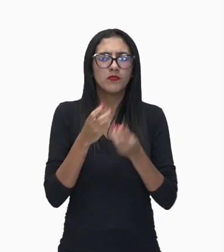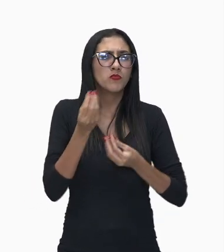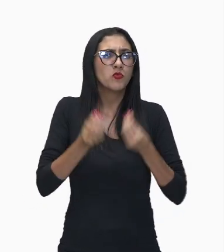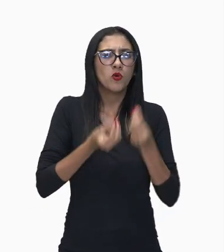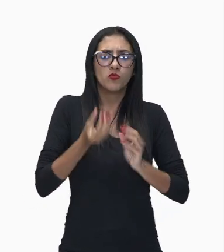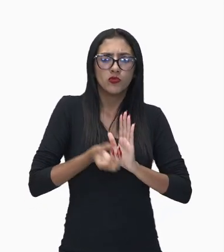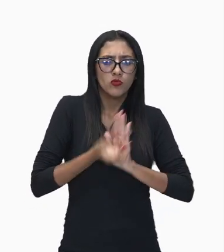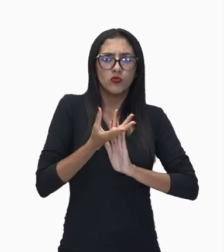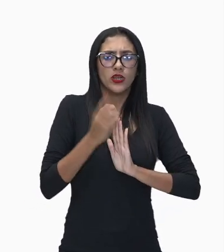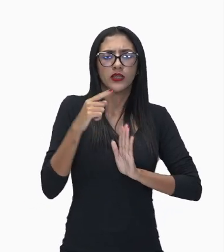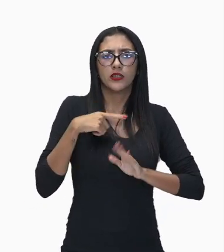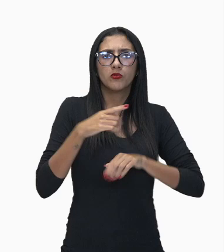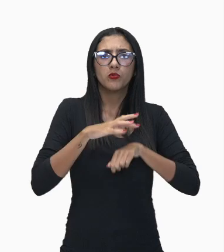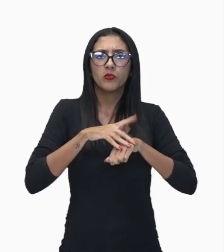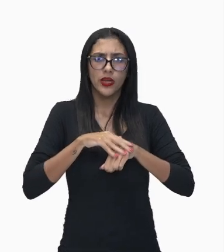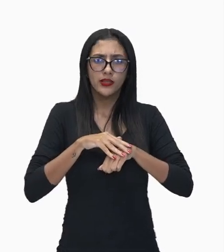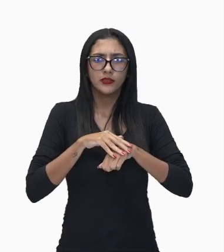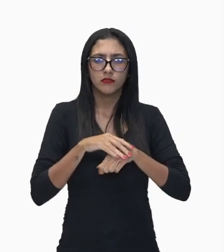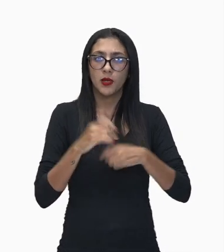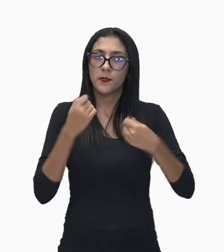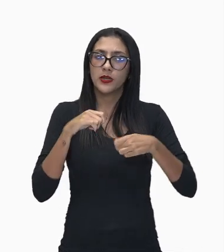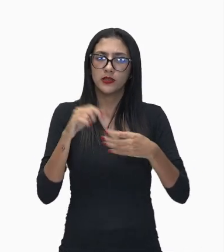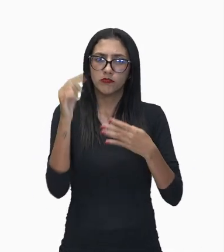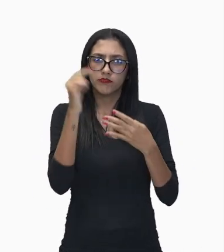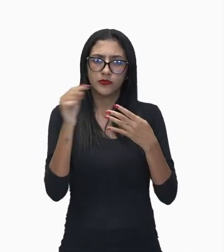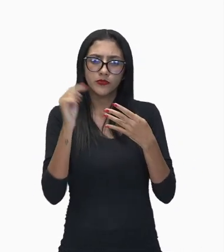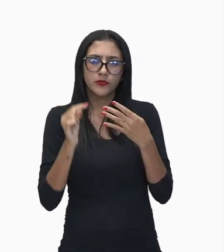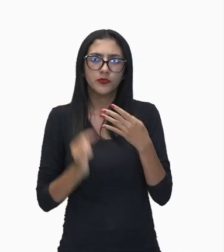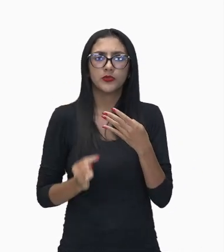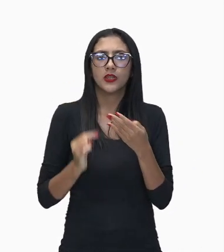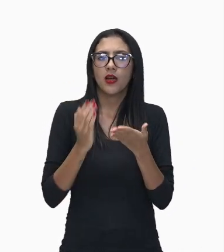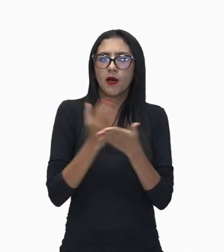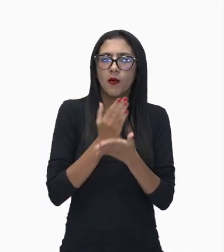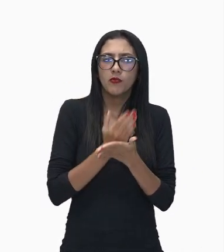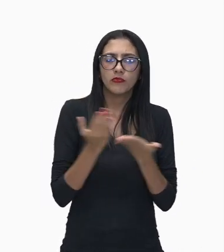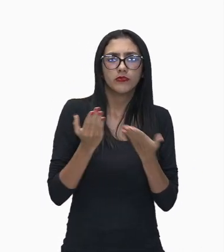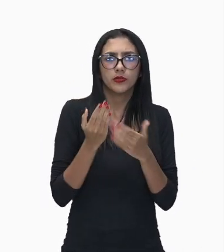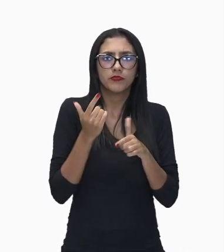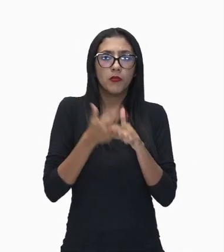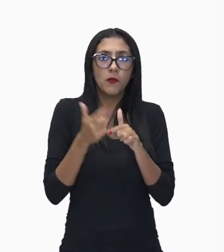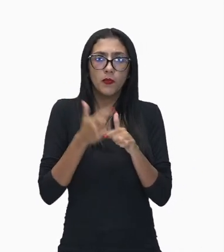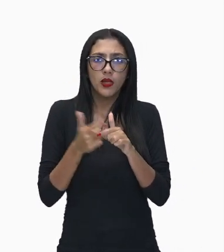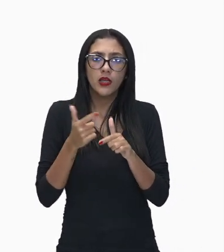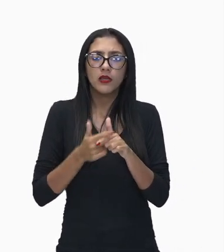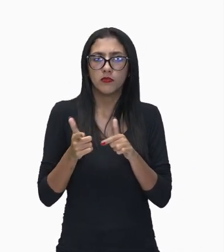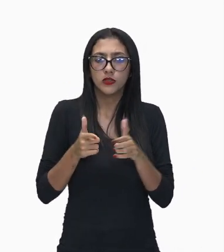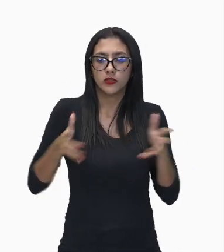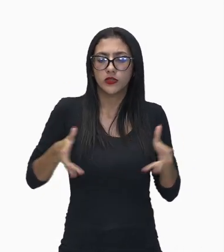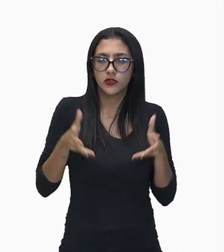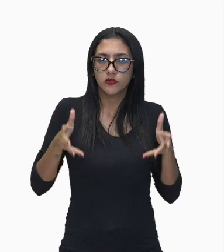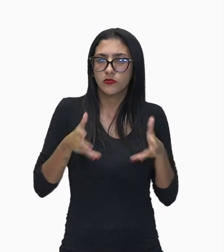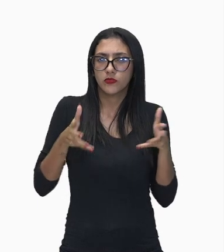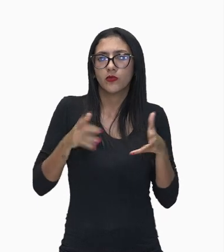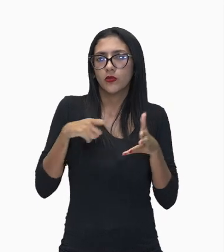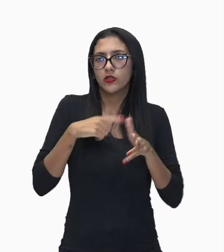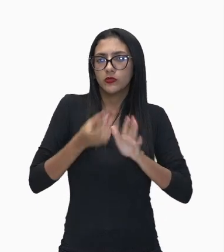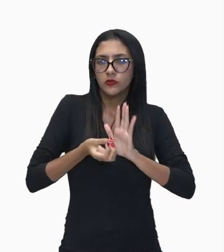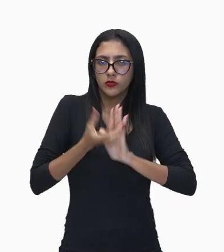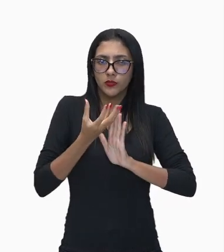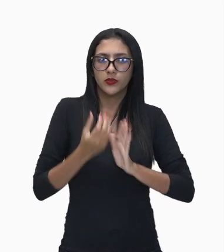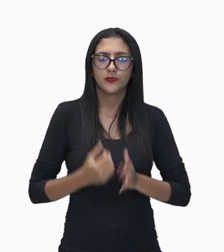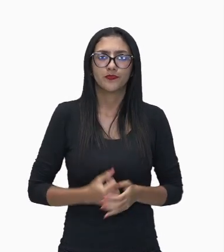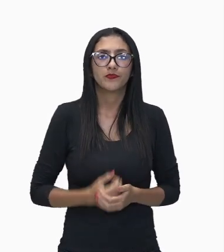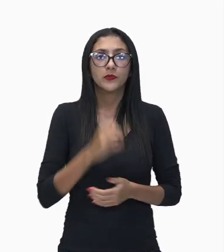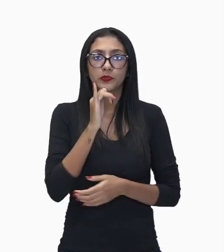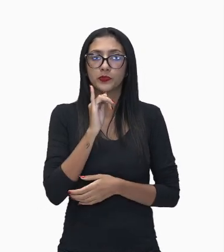precisam acontecer. Alguns fatores de risco podem contribuir para o surgimento de algumas dessas doenças, como,